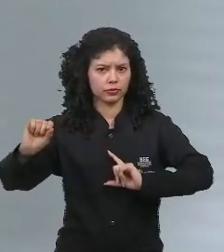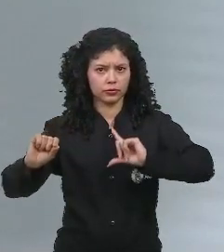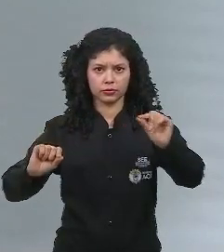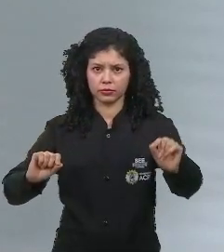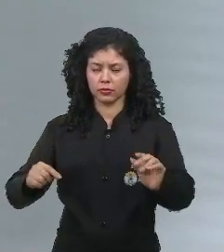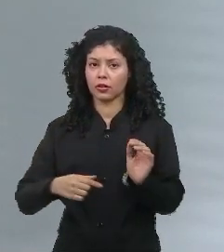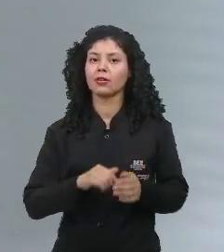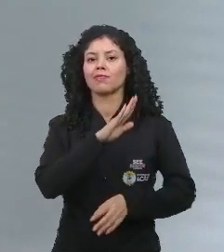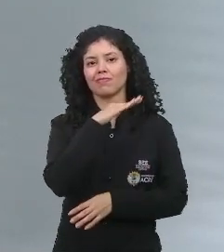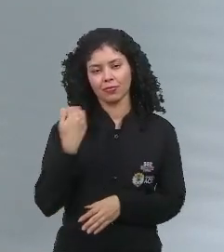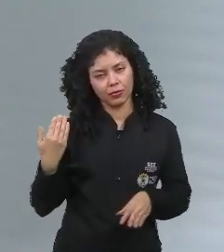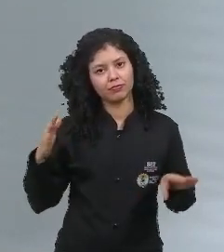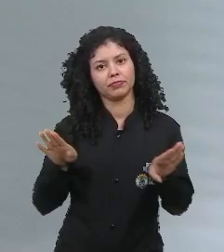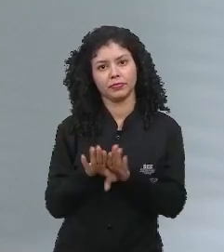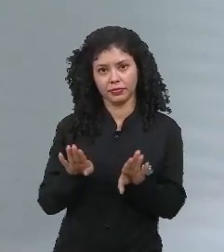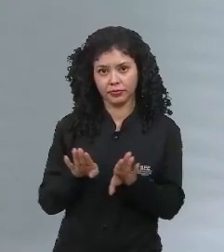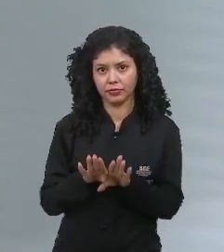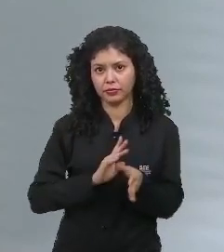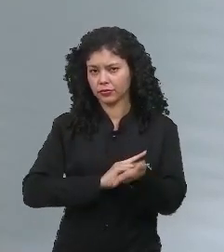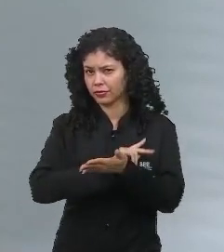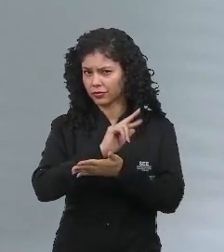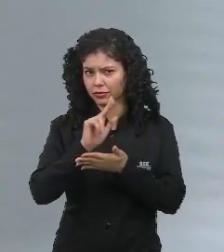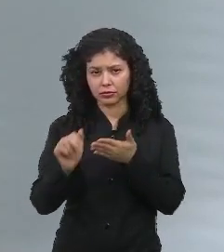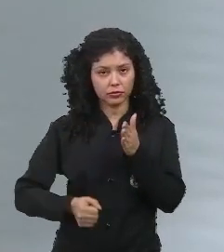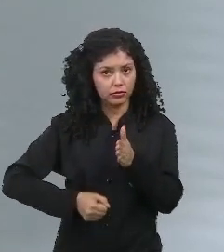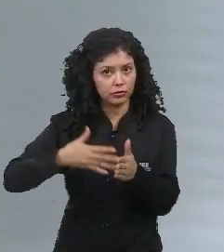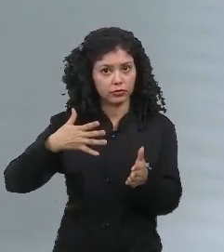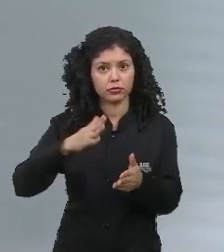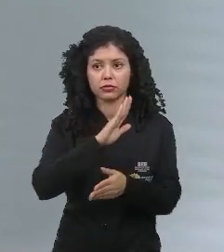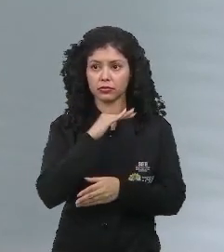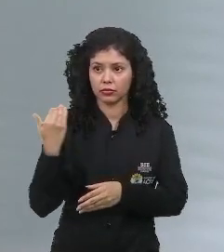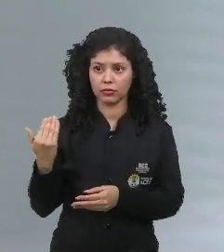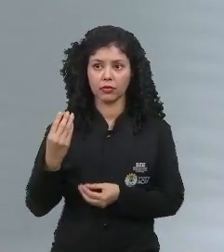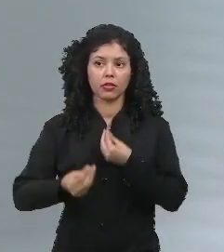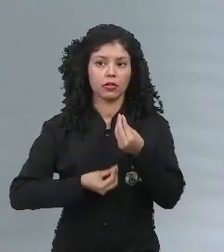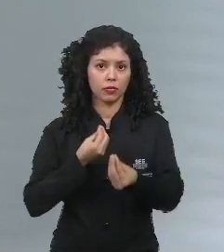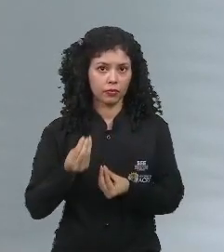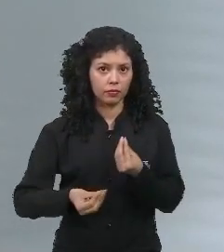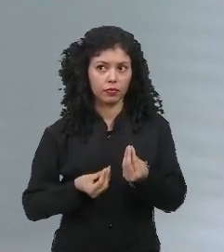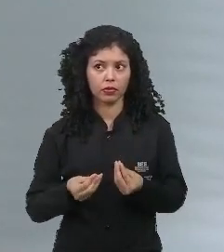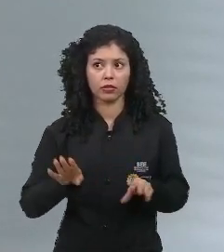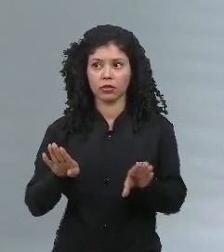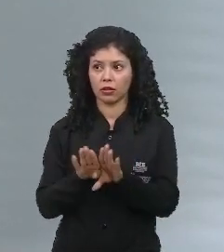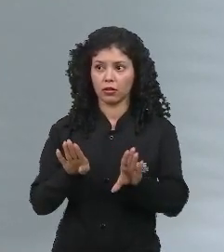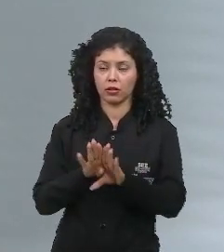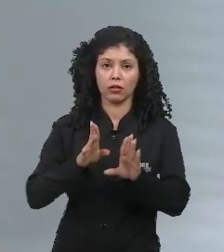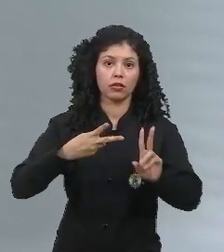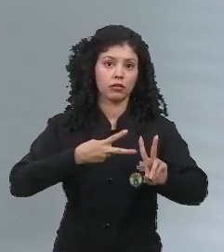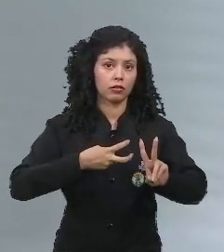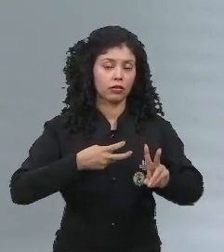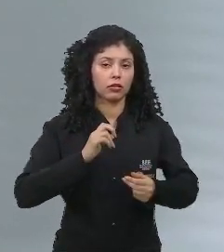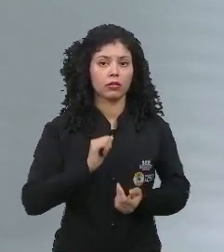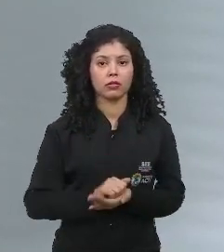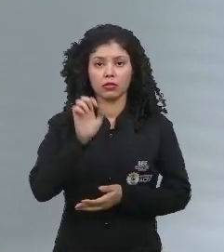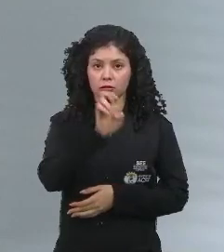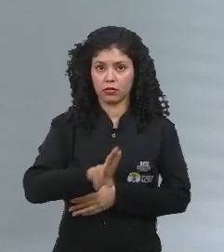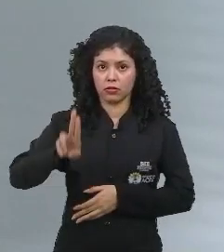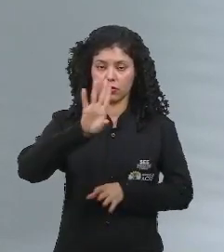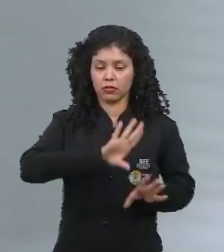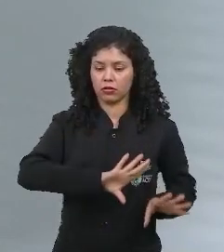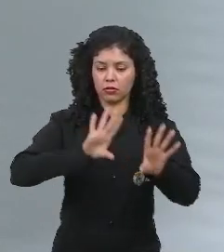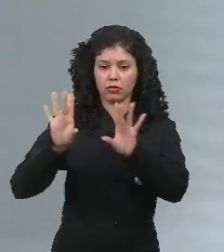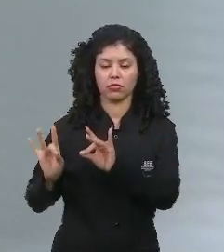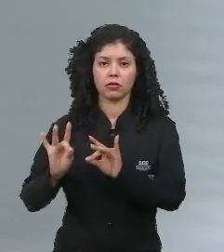que morrem também, muitos, milhares, milhões morreram, como alternativa a esses indígenas, o europeu traz